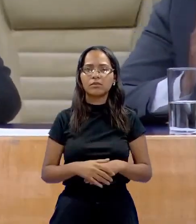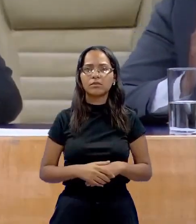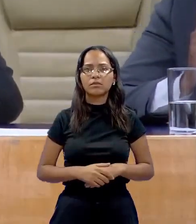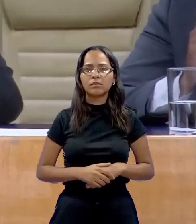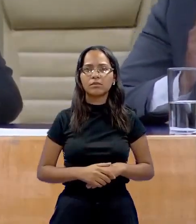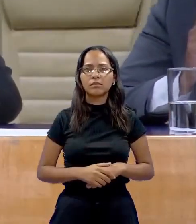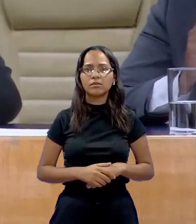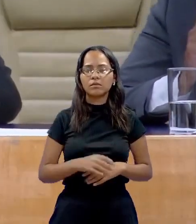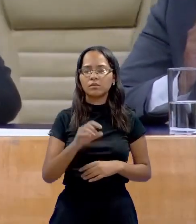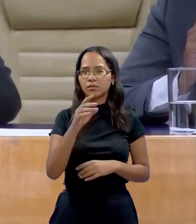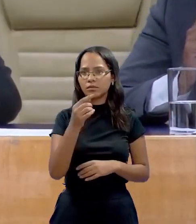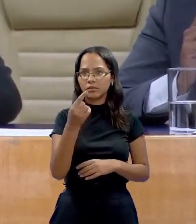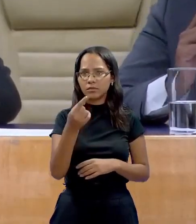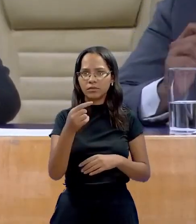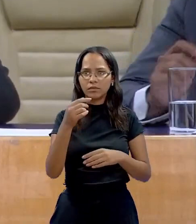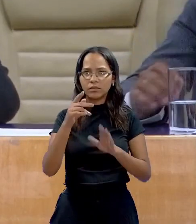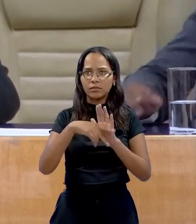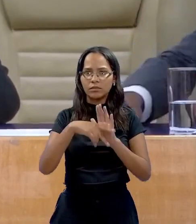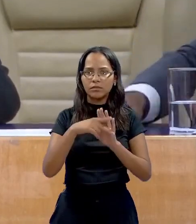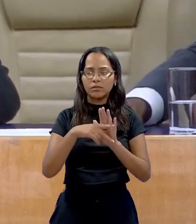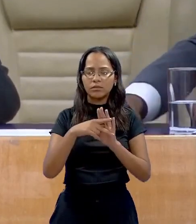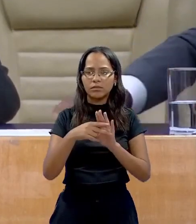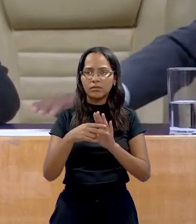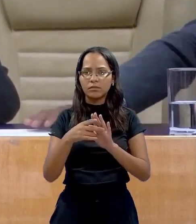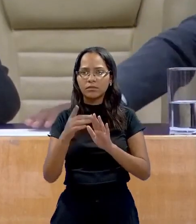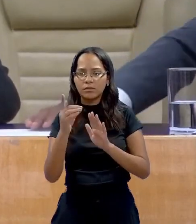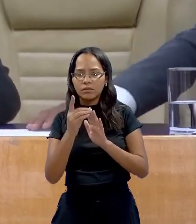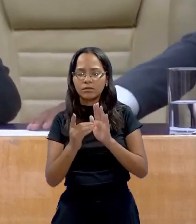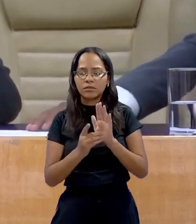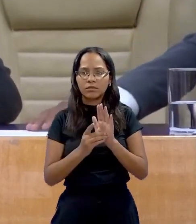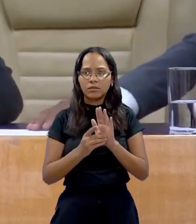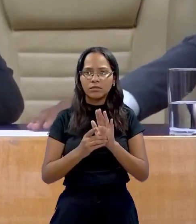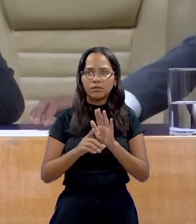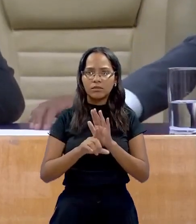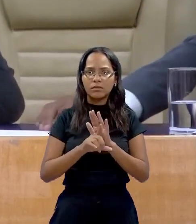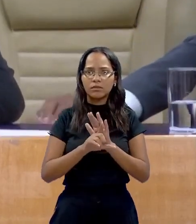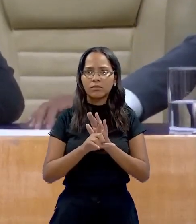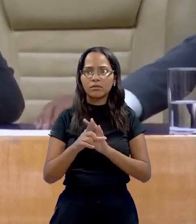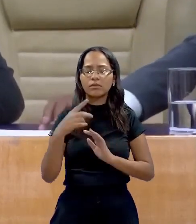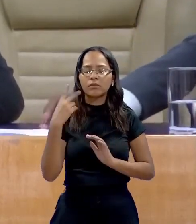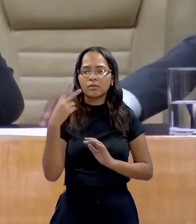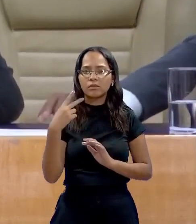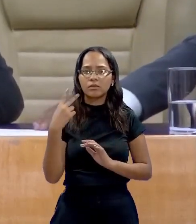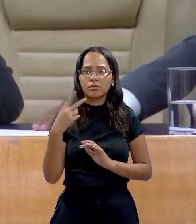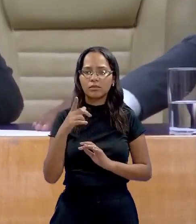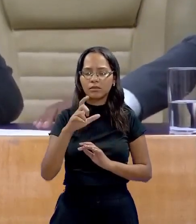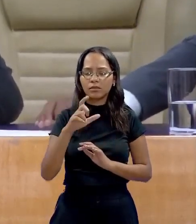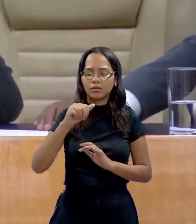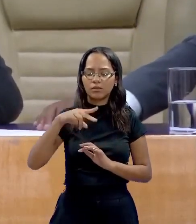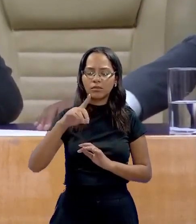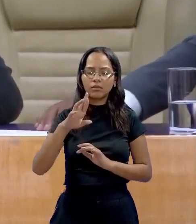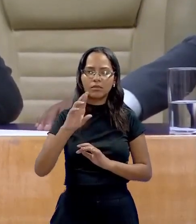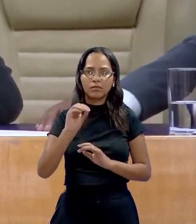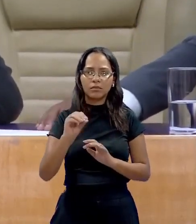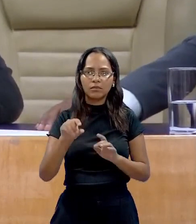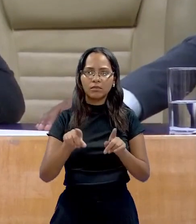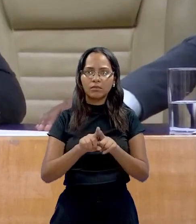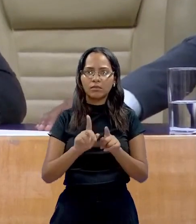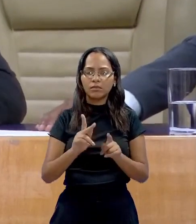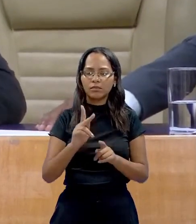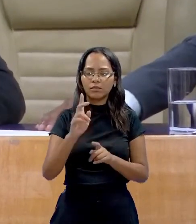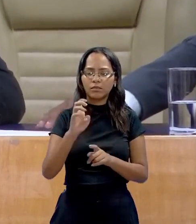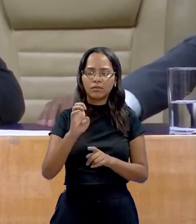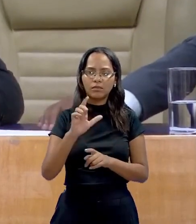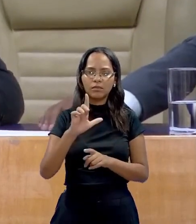de decreto legislativo 032 da ilustre vereador Leandro Sena, da vereadora Leia Clébia,